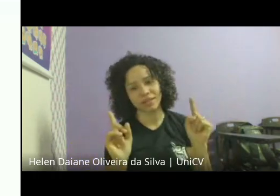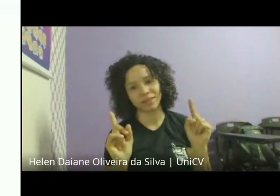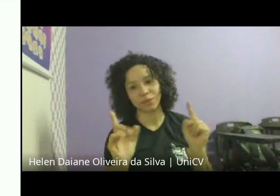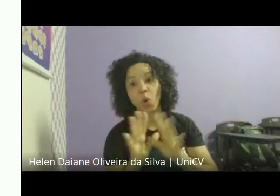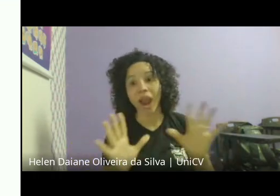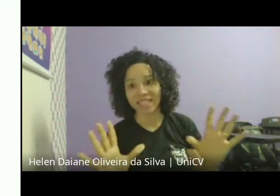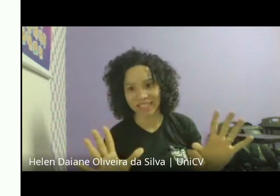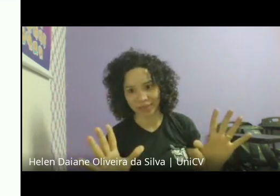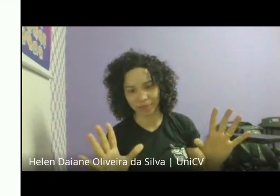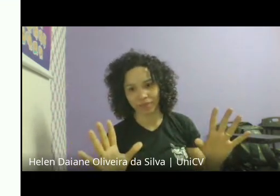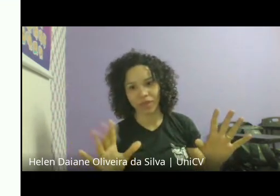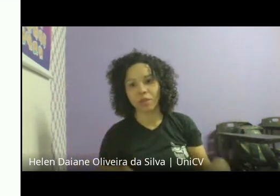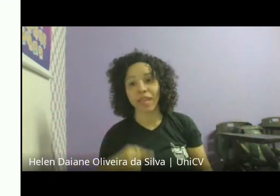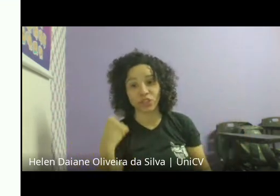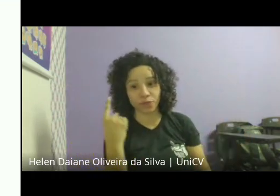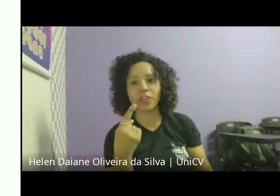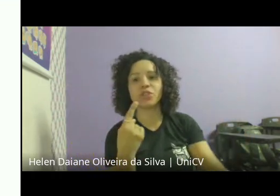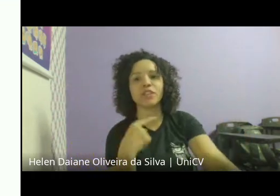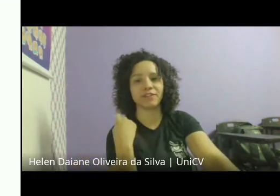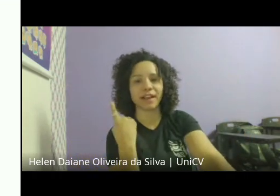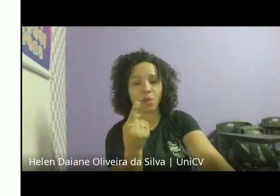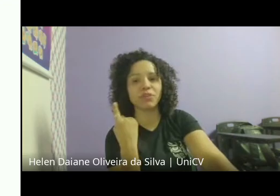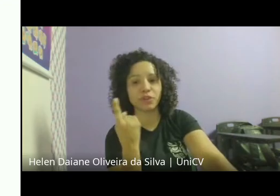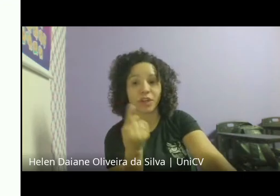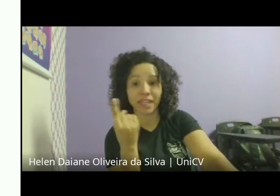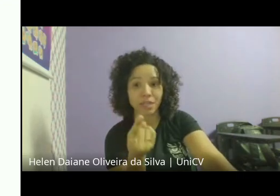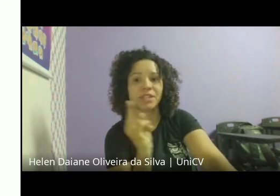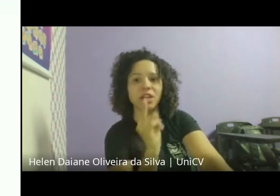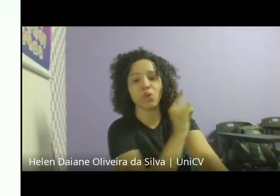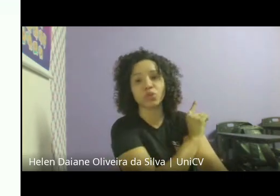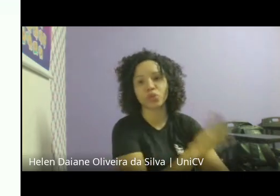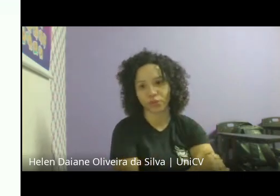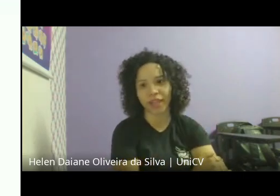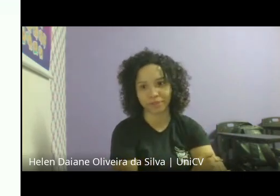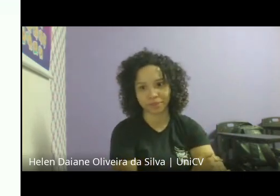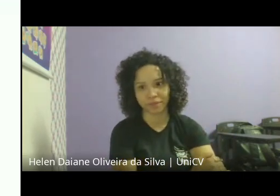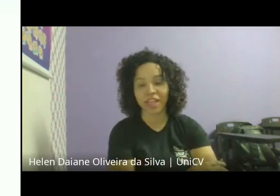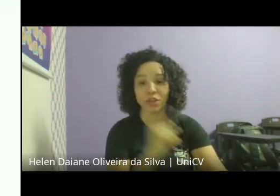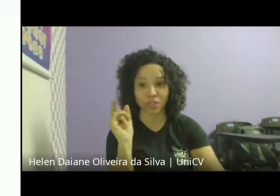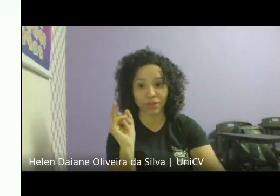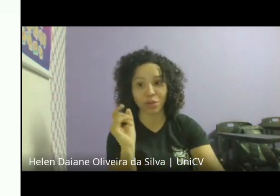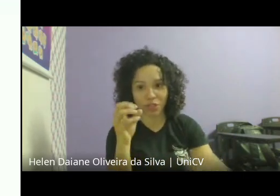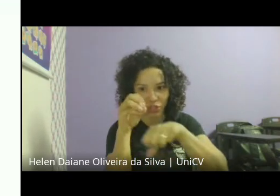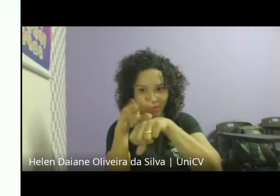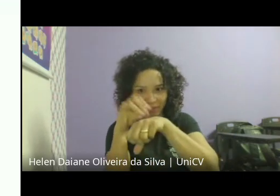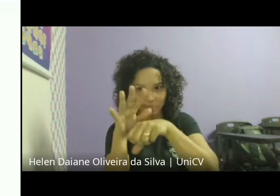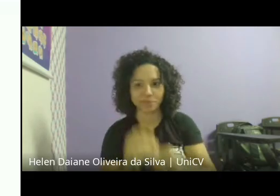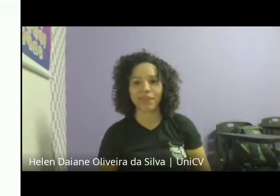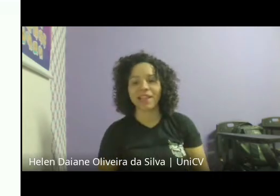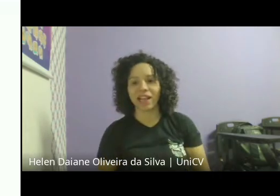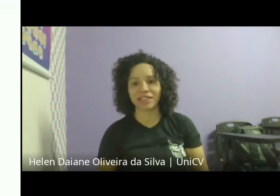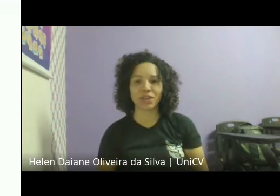olho na cabeça. Quase. Que é difícil você falar uma fofoca em Libras sem um outro surdo ver. Inclusive, eu tenho umas